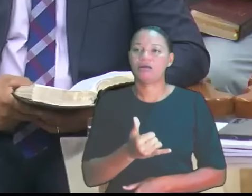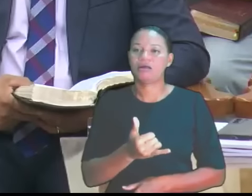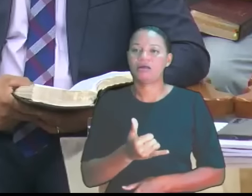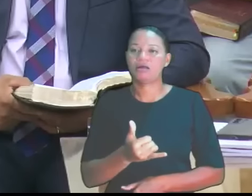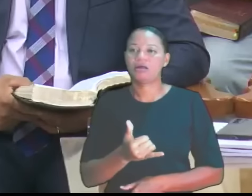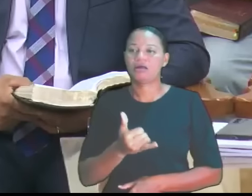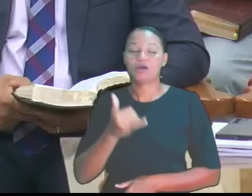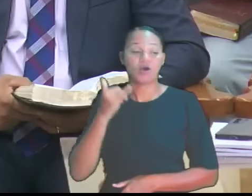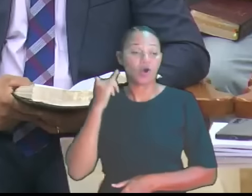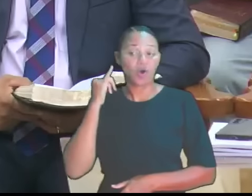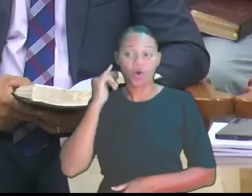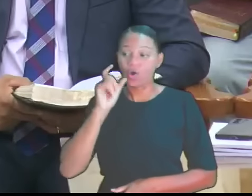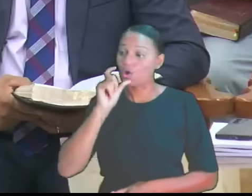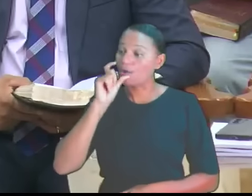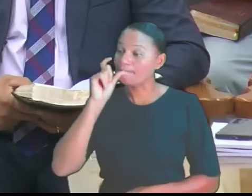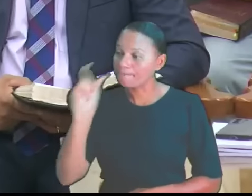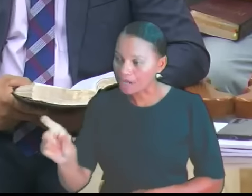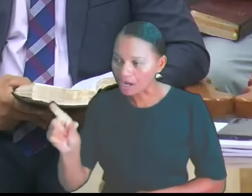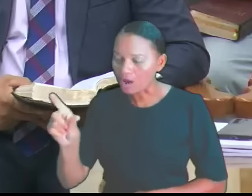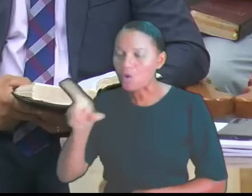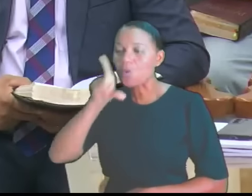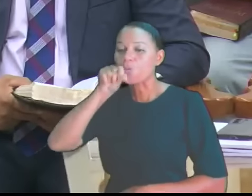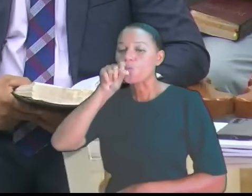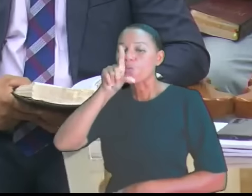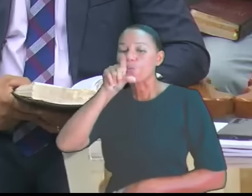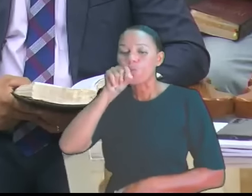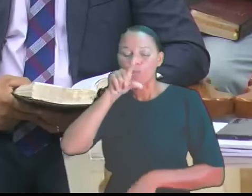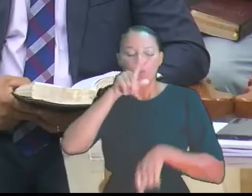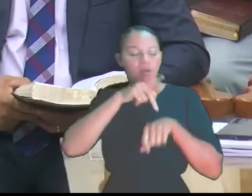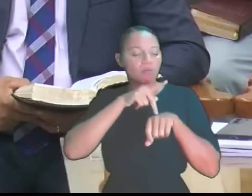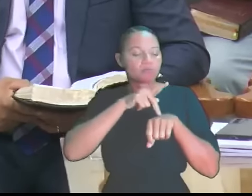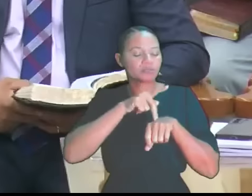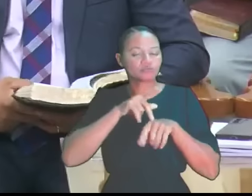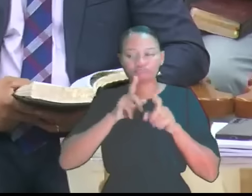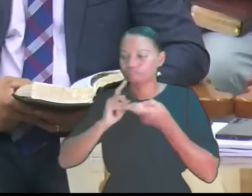a palavra lá, os corvos já estavam se preparando lá.